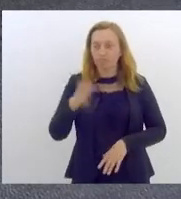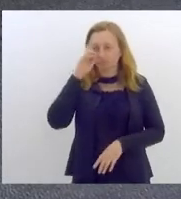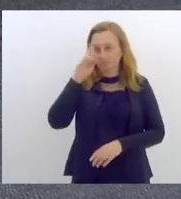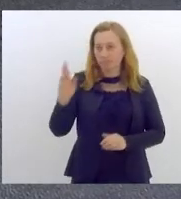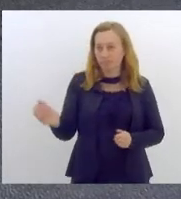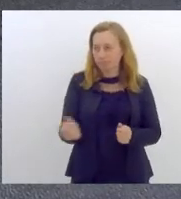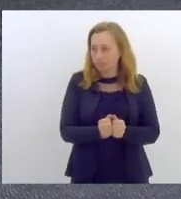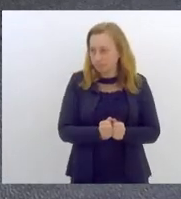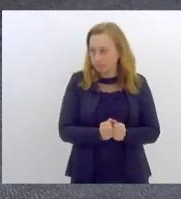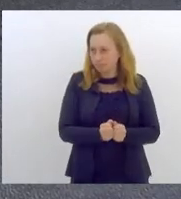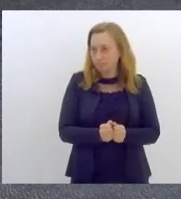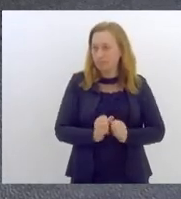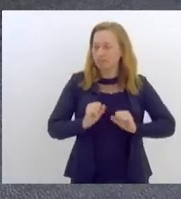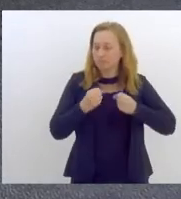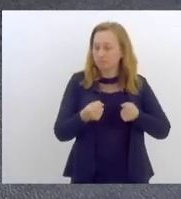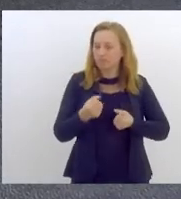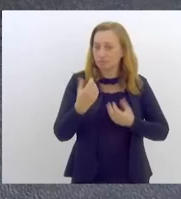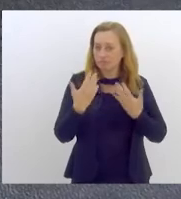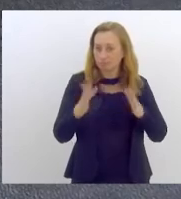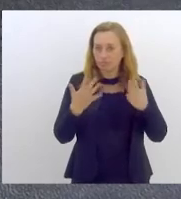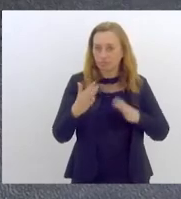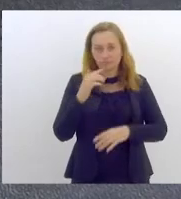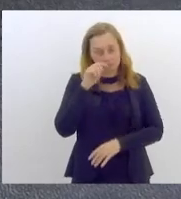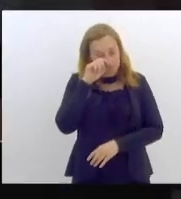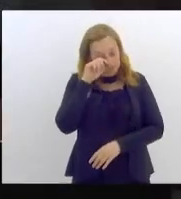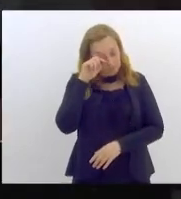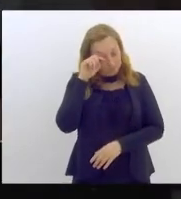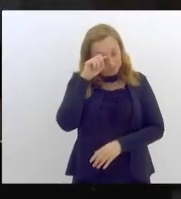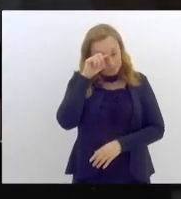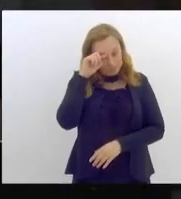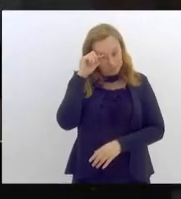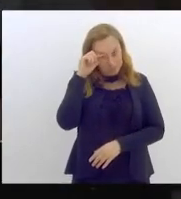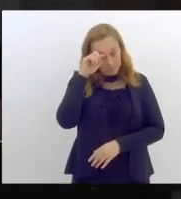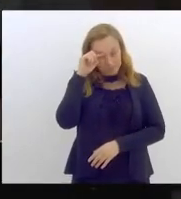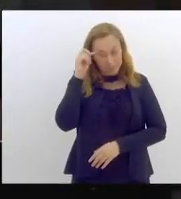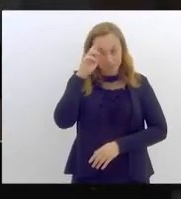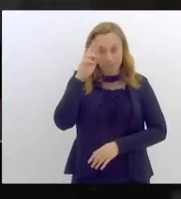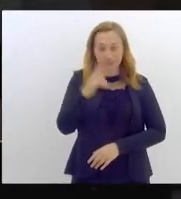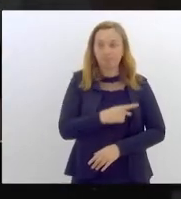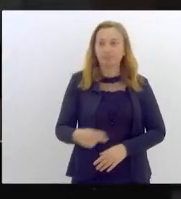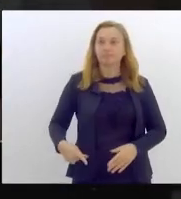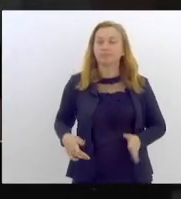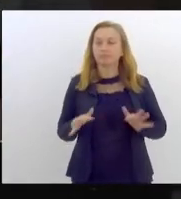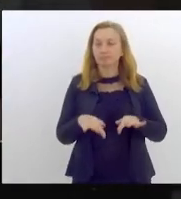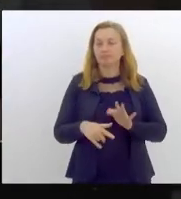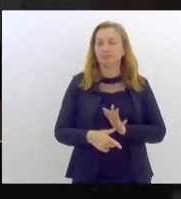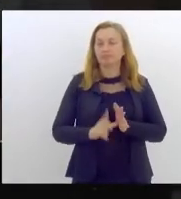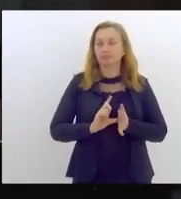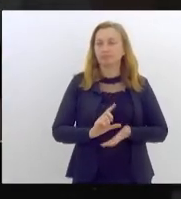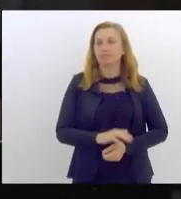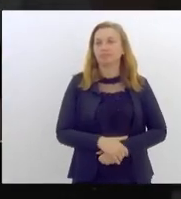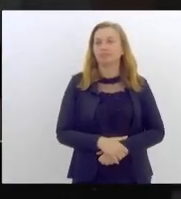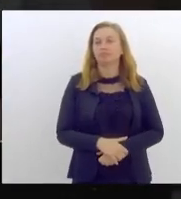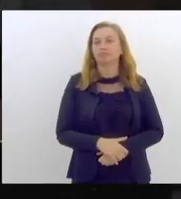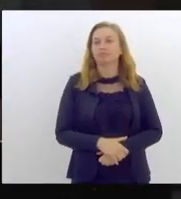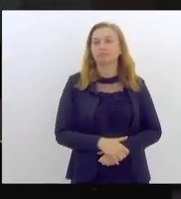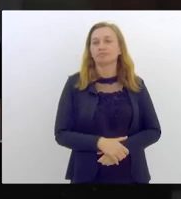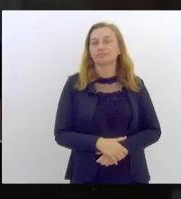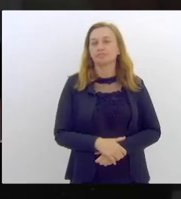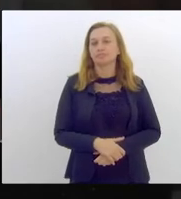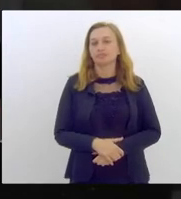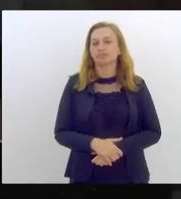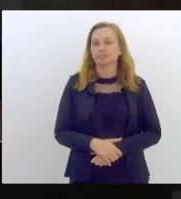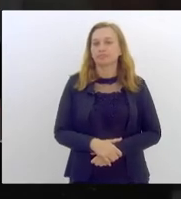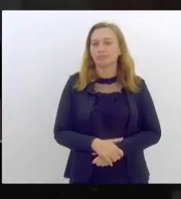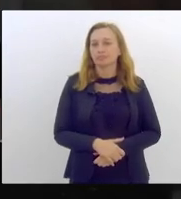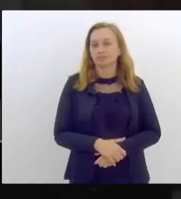também se esmera em ser um defensor parabéns senhora Presidente onde concluir eu quis questão